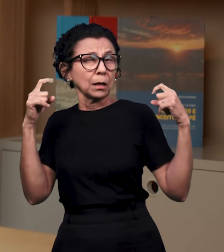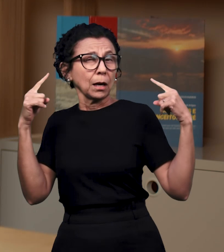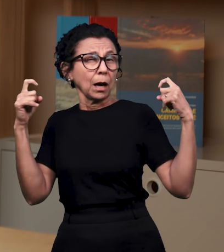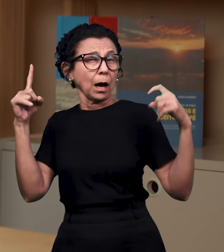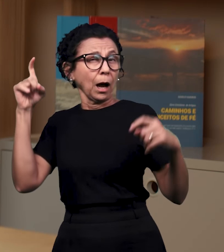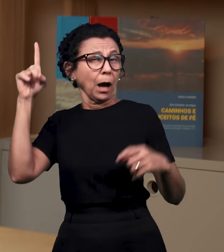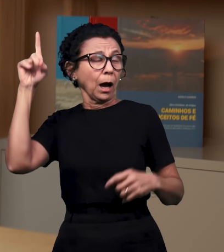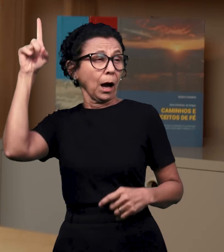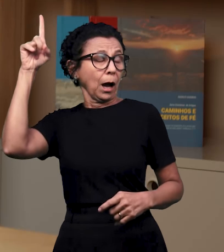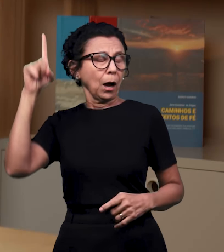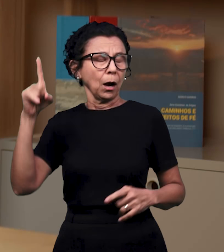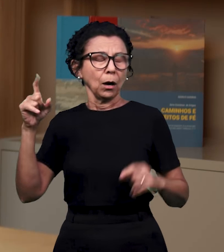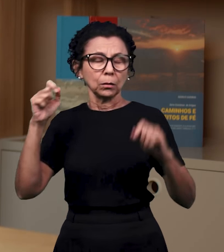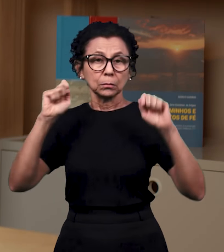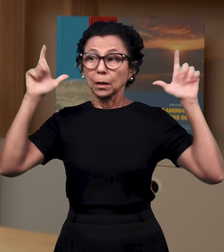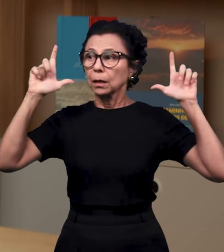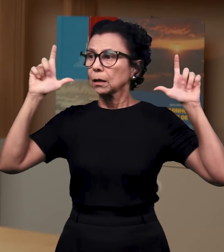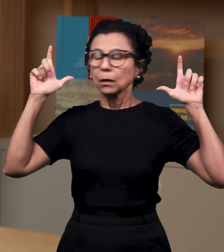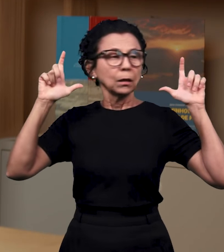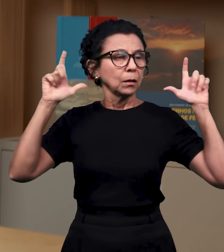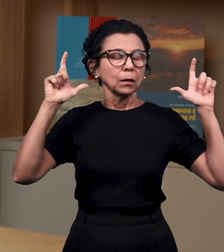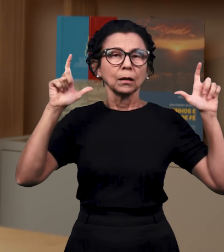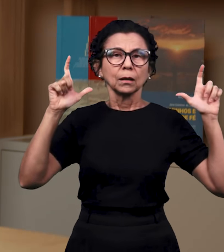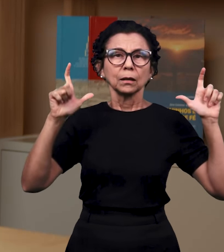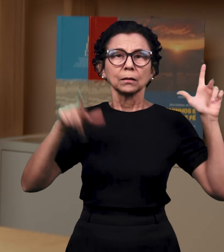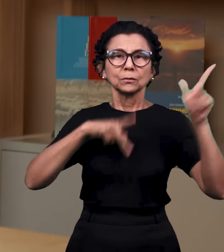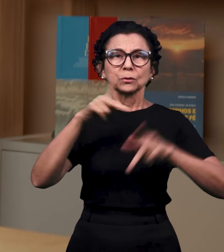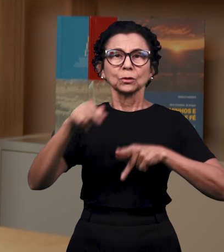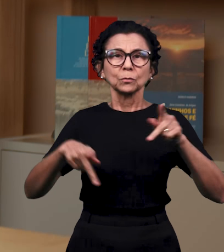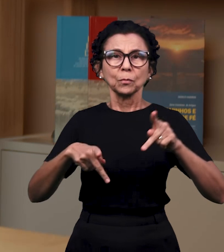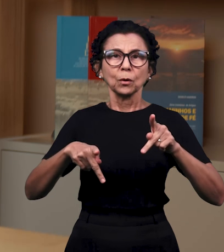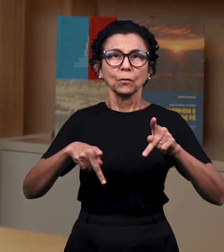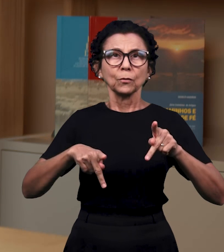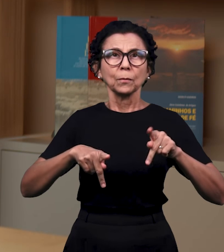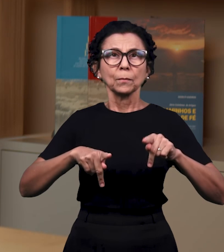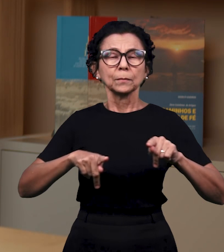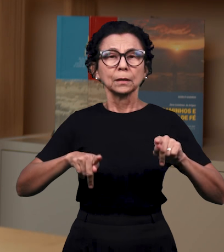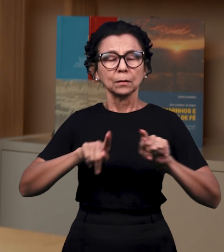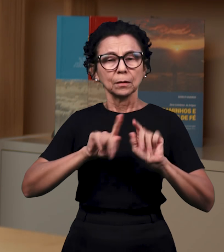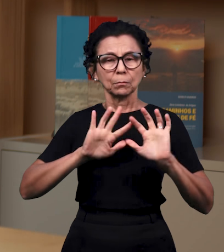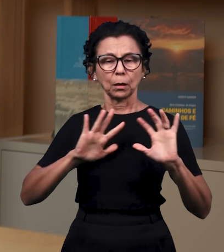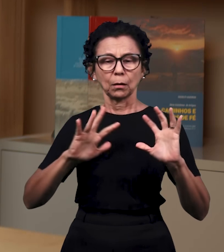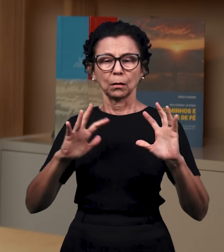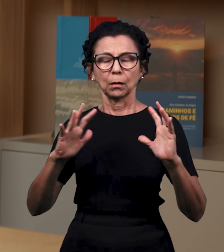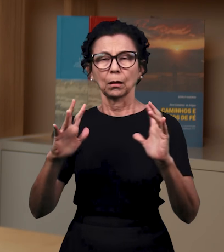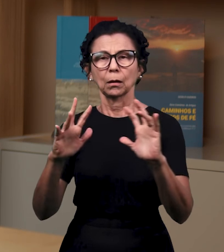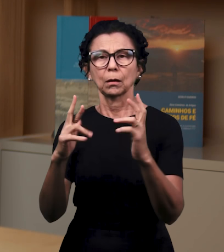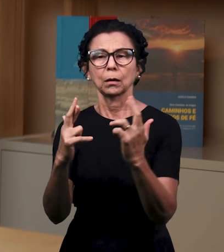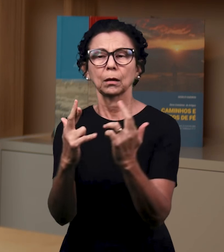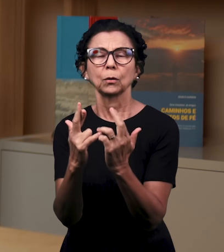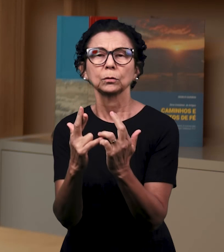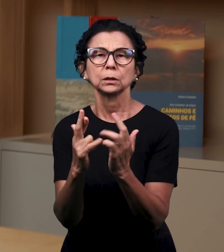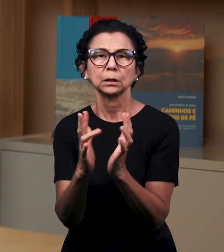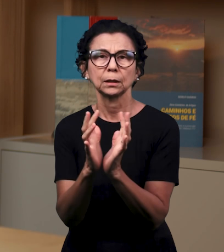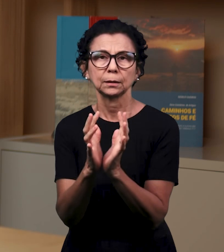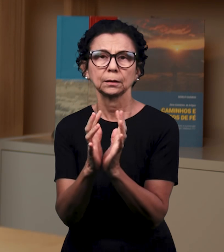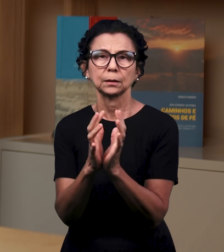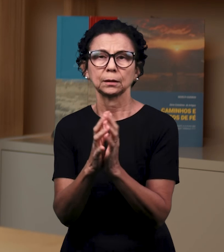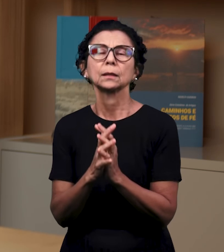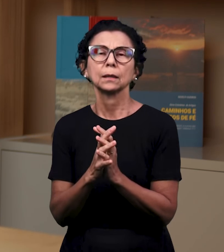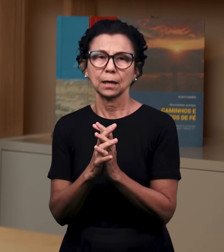de despertamento. Então, toda a congregação tinha que se ajuntar. Quando a trombeta ela